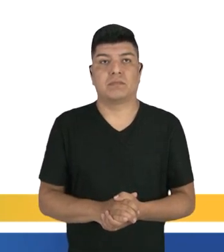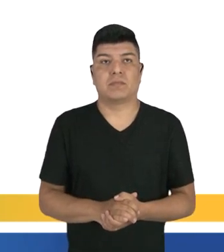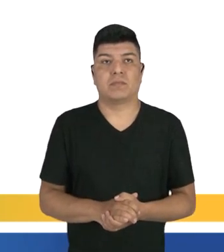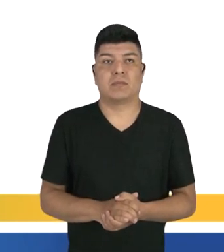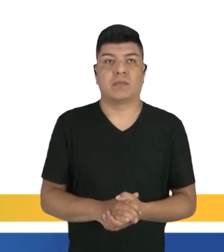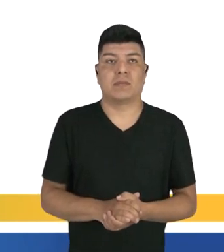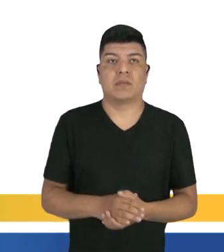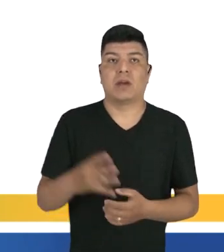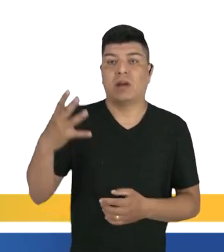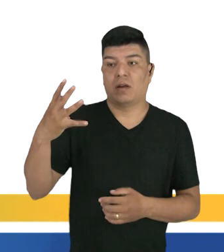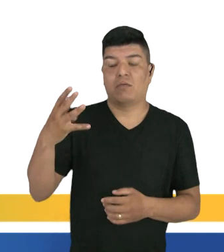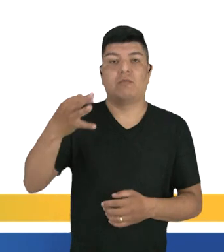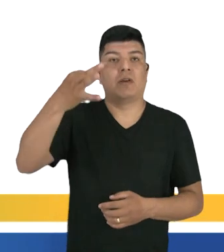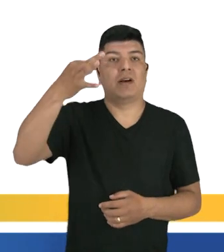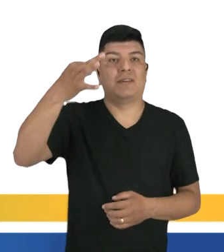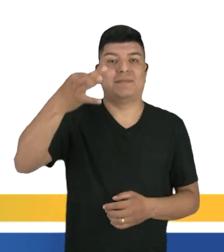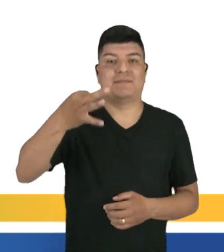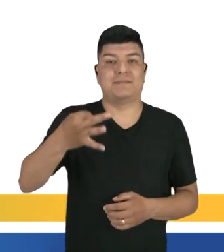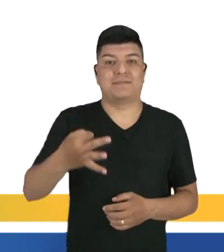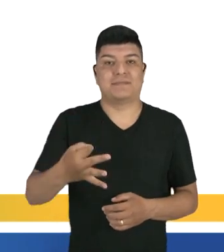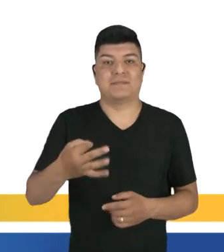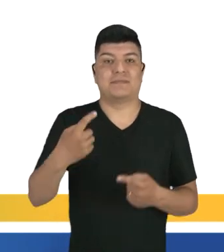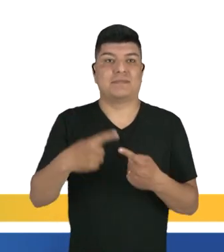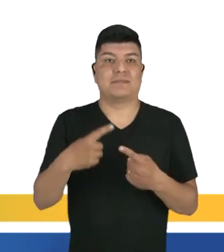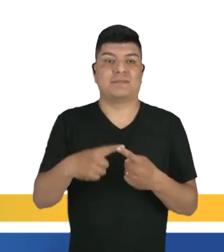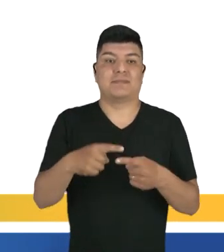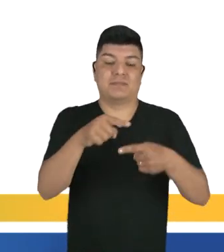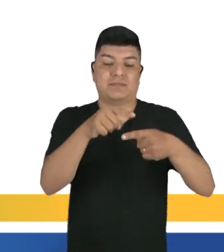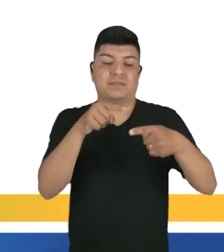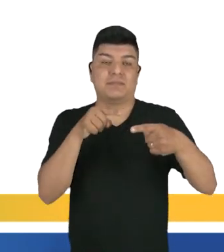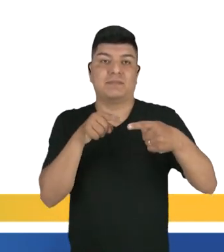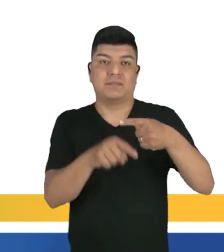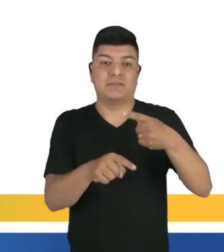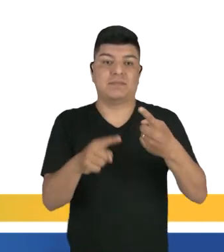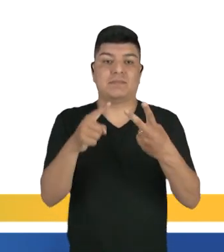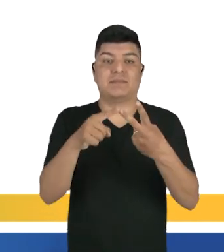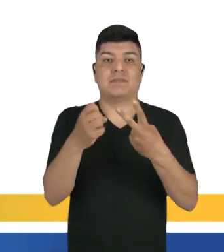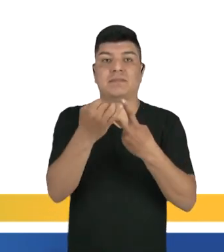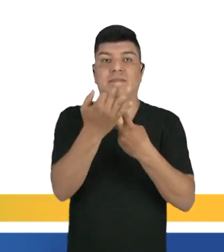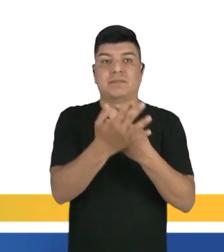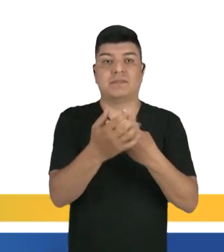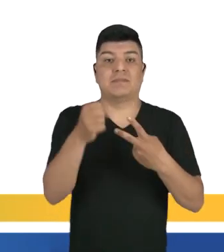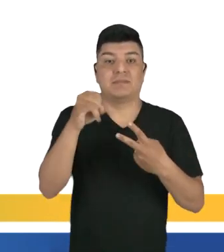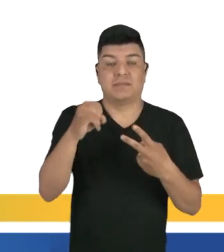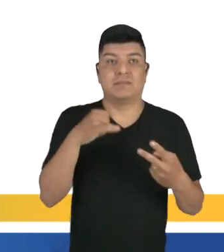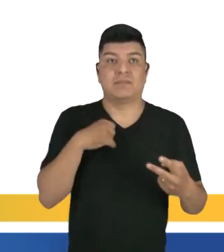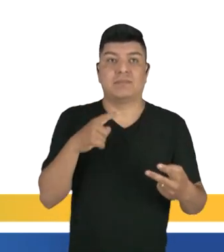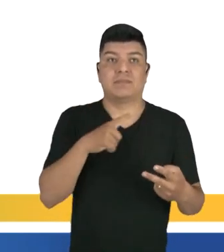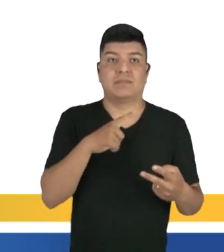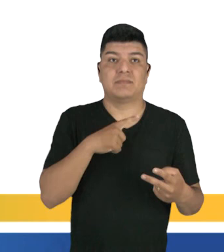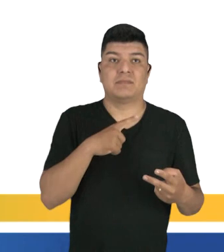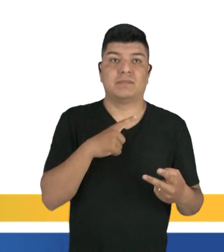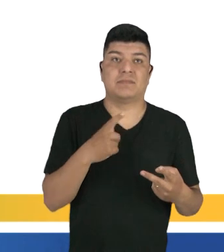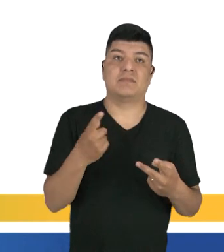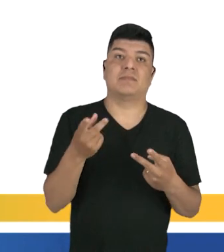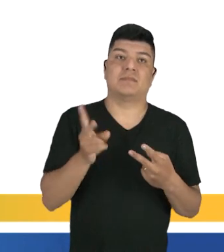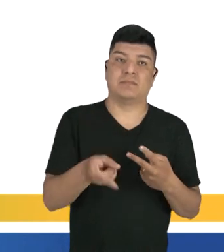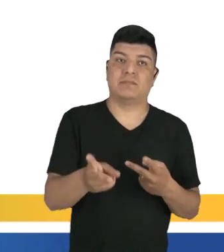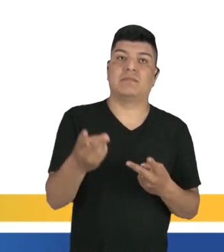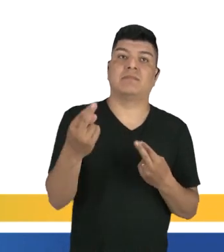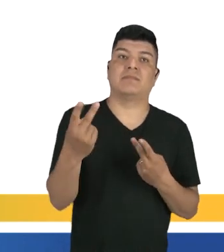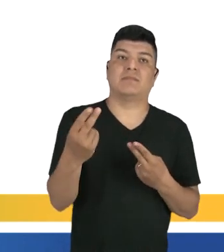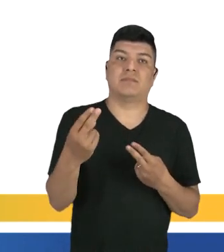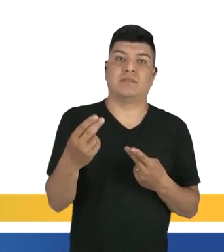está correta, porque nós vimos que na divisão de radicais, se eles tiverem os mesmos índices, basta dividir os